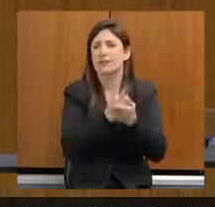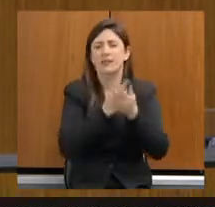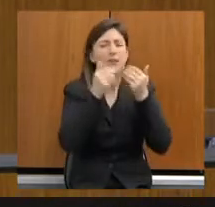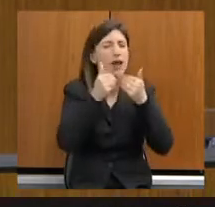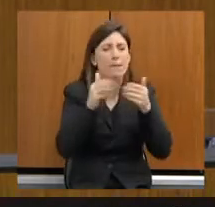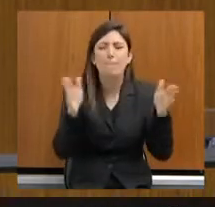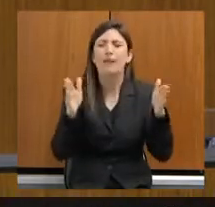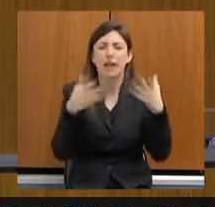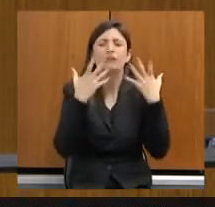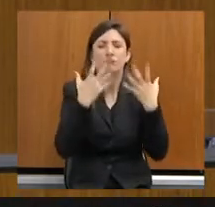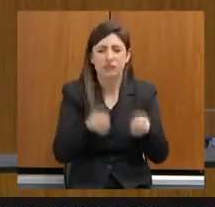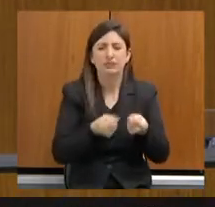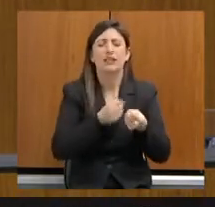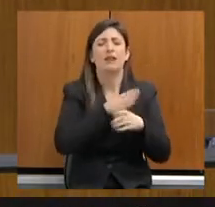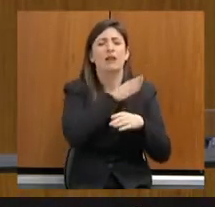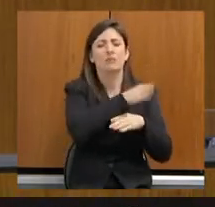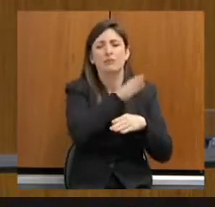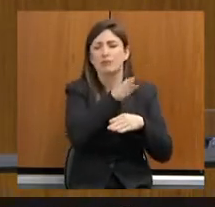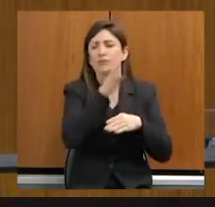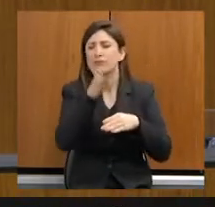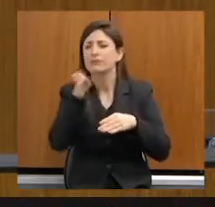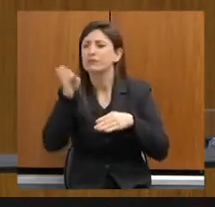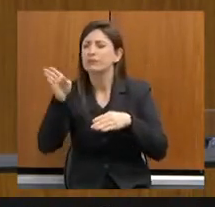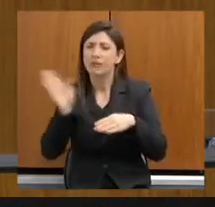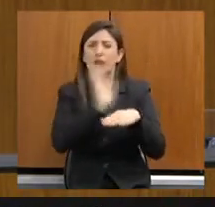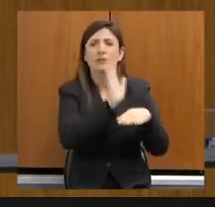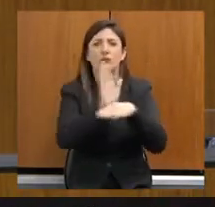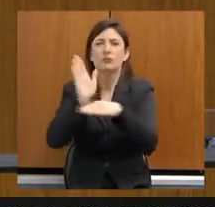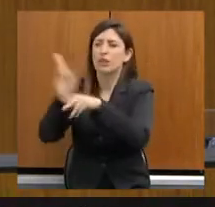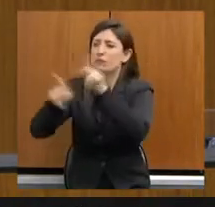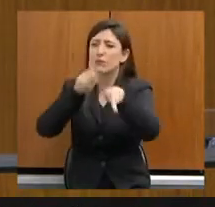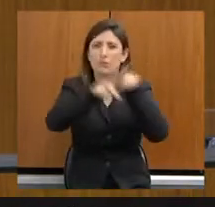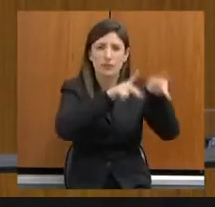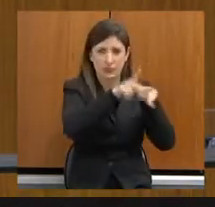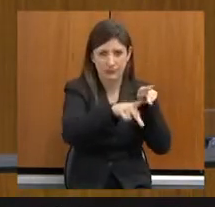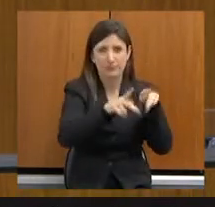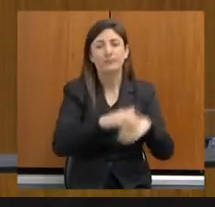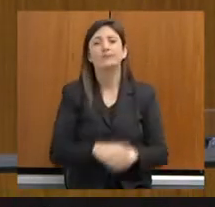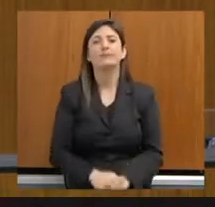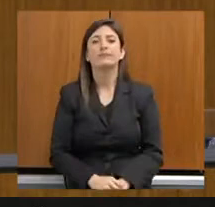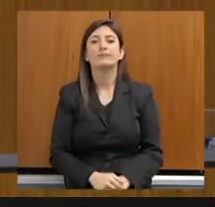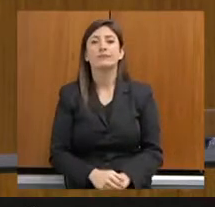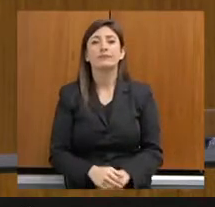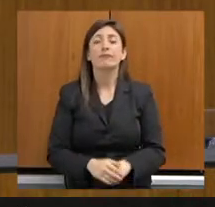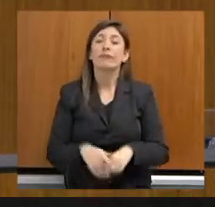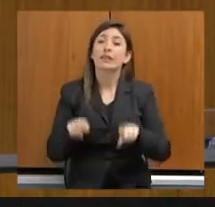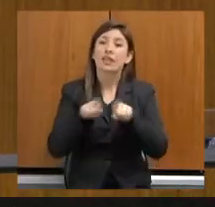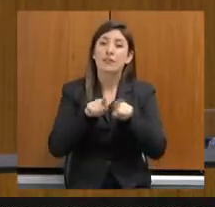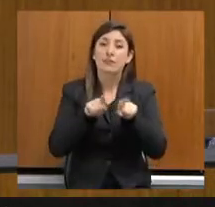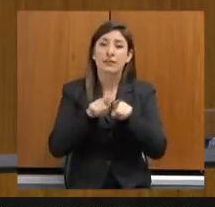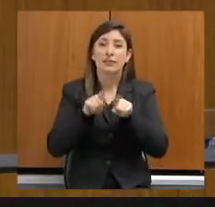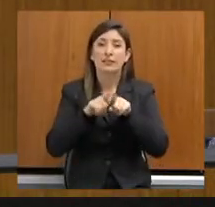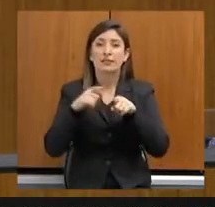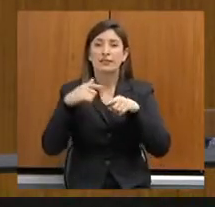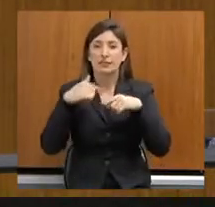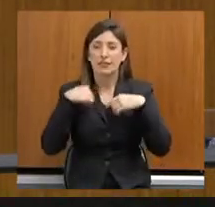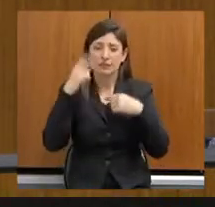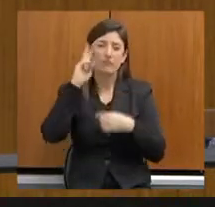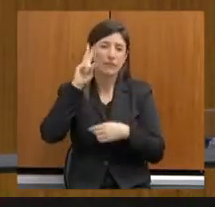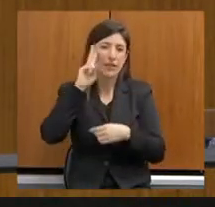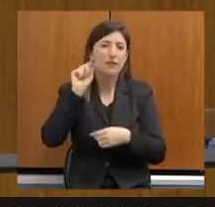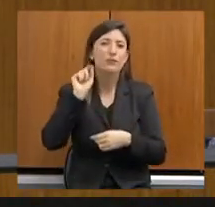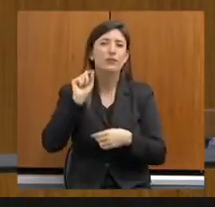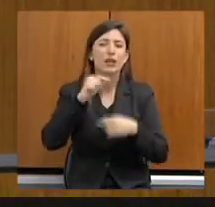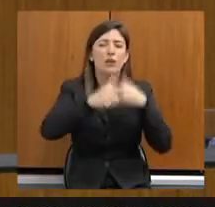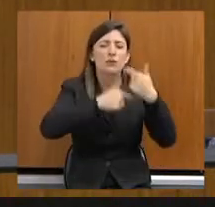poder e de acesso ao cidadão lá na ponta da mesma forma está com aqui o trabalho pequeno